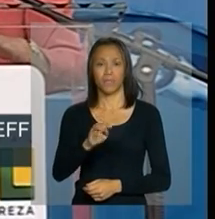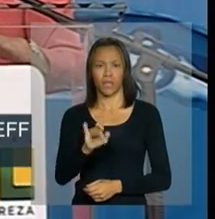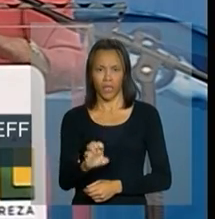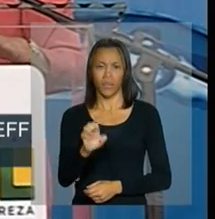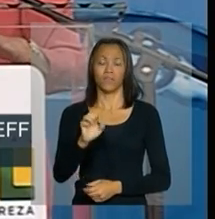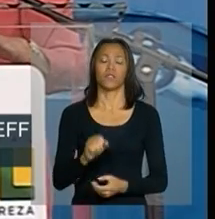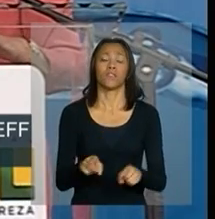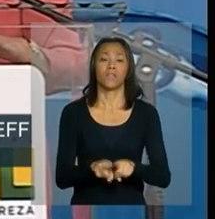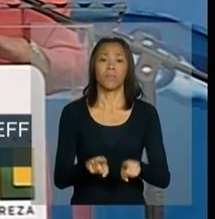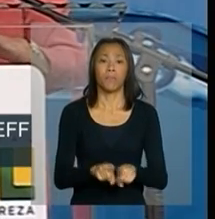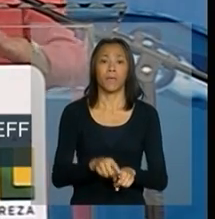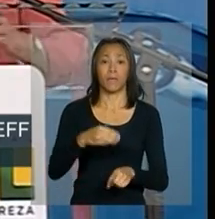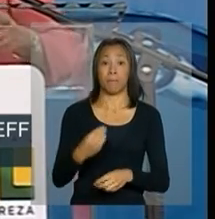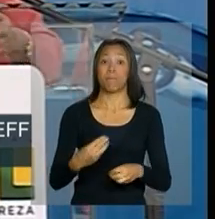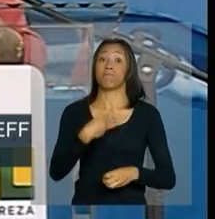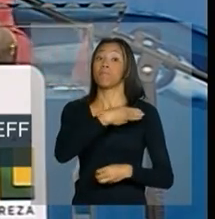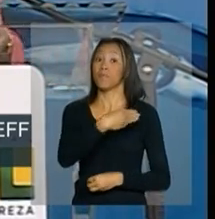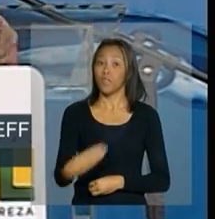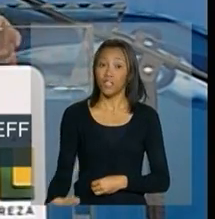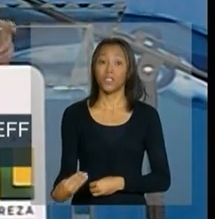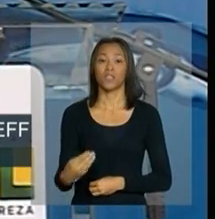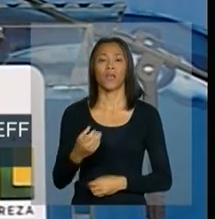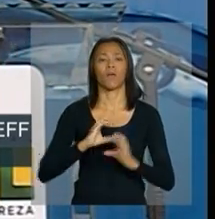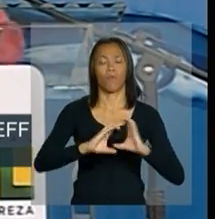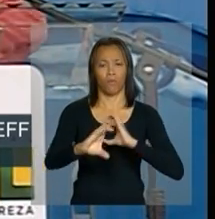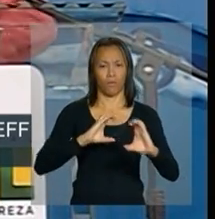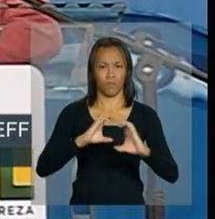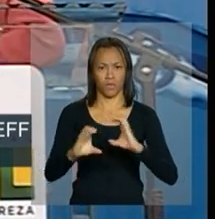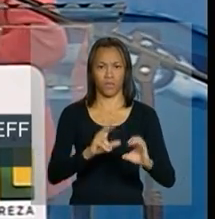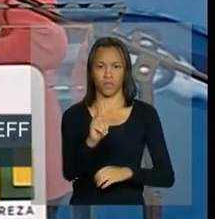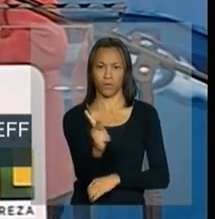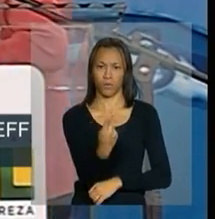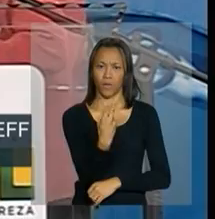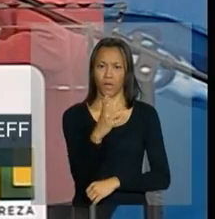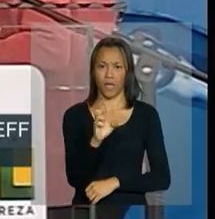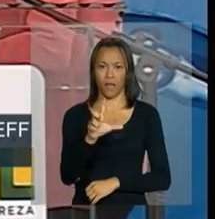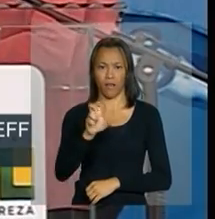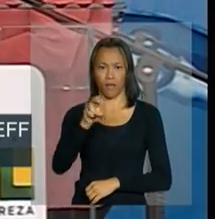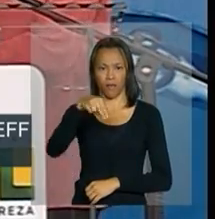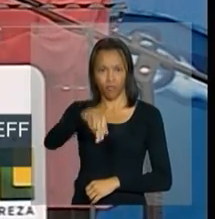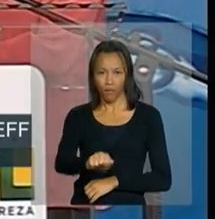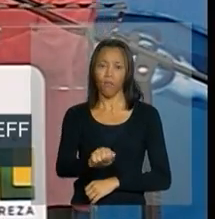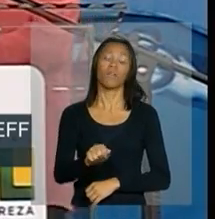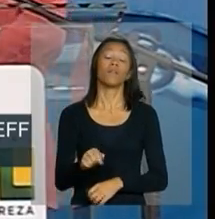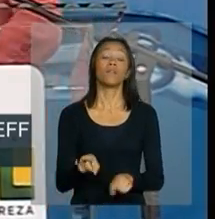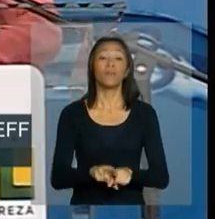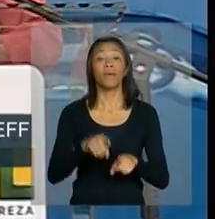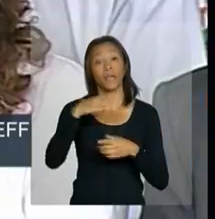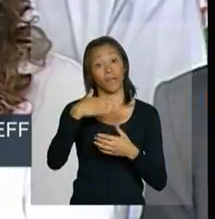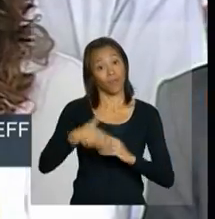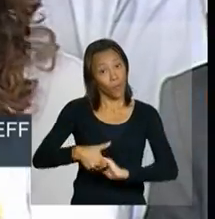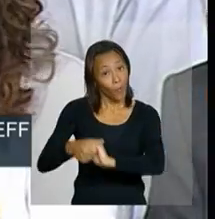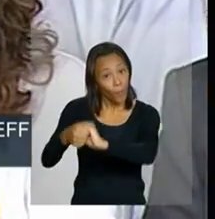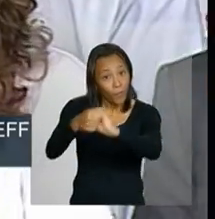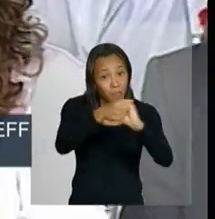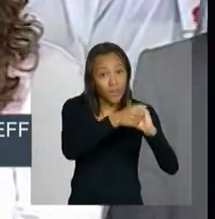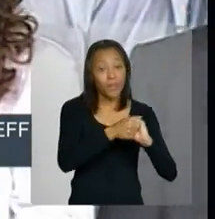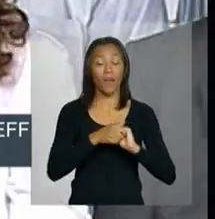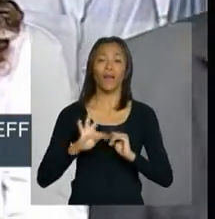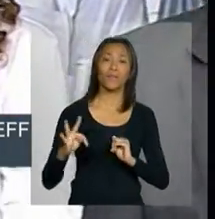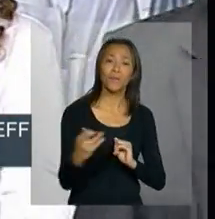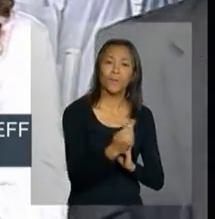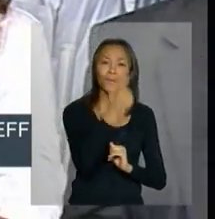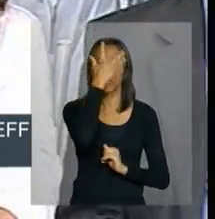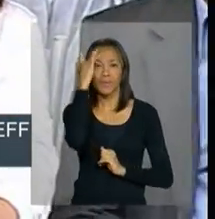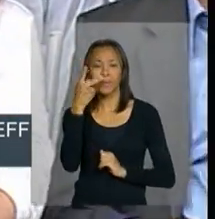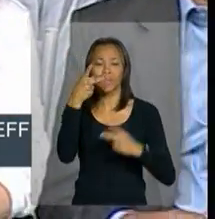a ministra Helena Chagas, da Comunicação. E eu queria cumprimentar os baianos, os